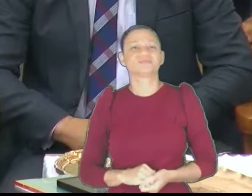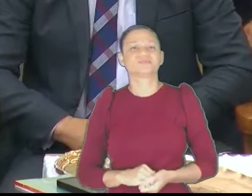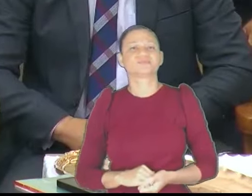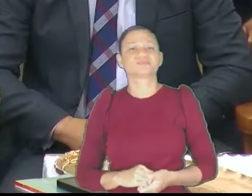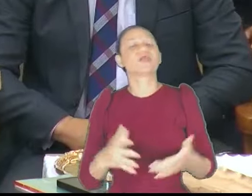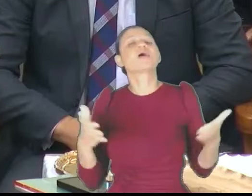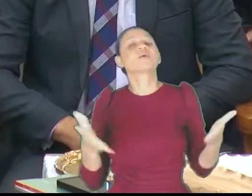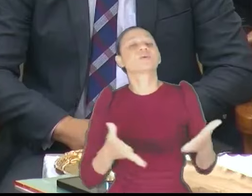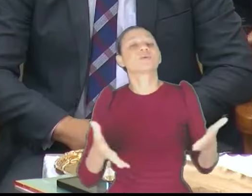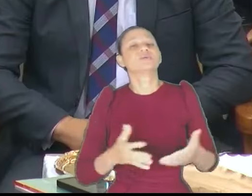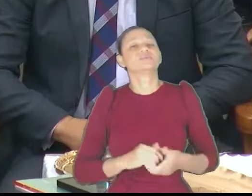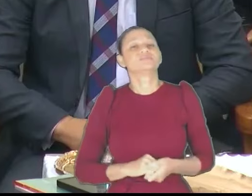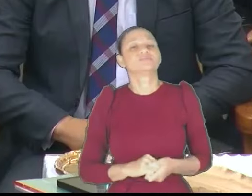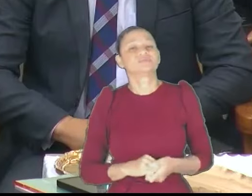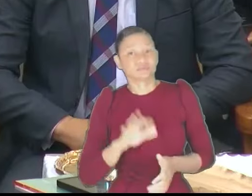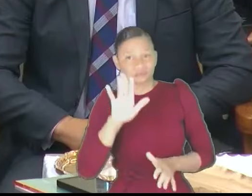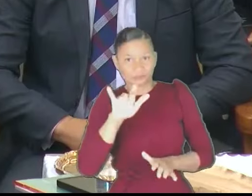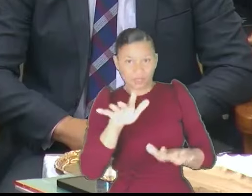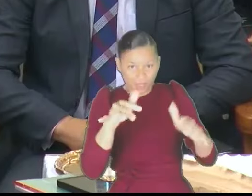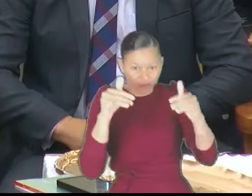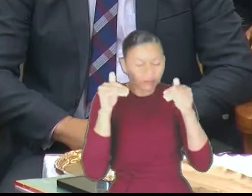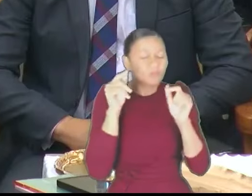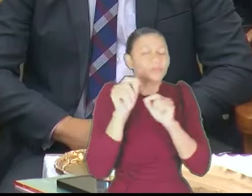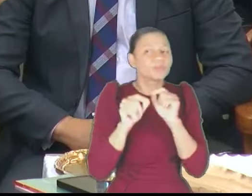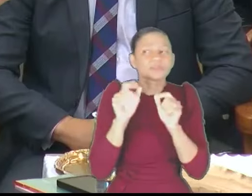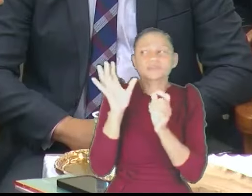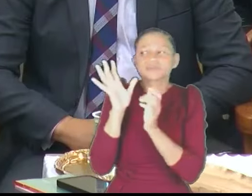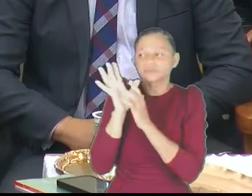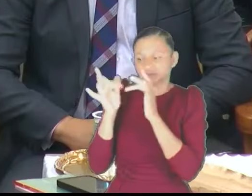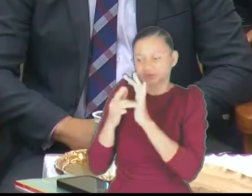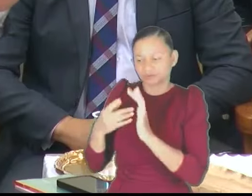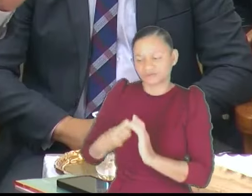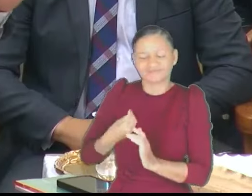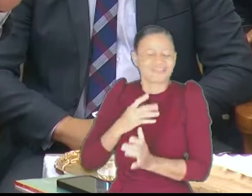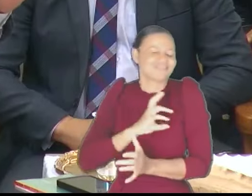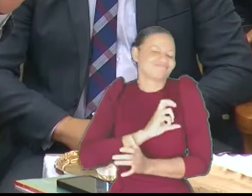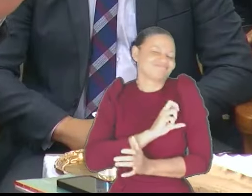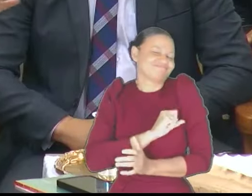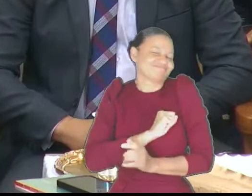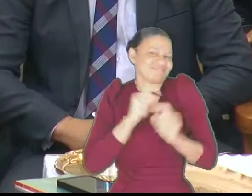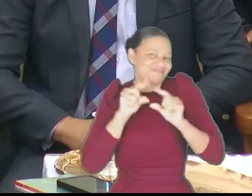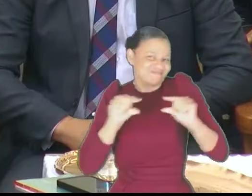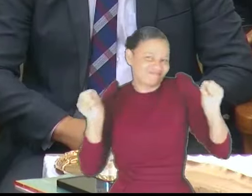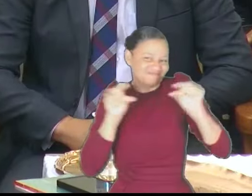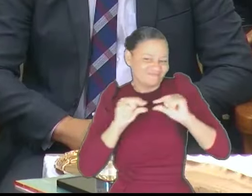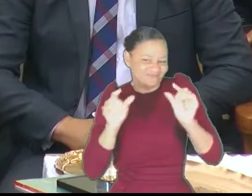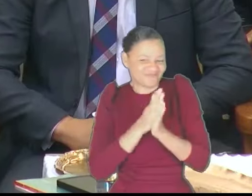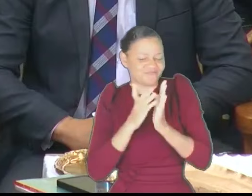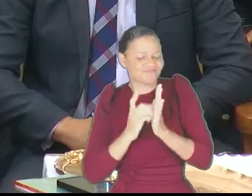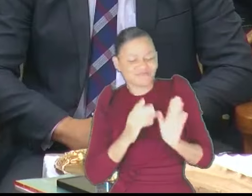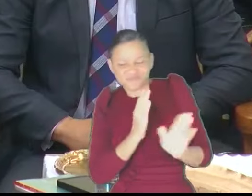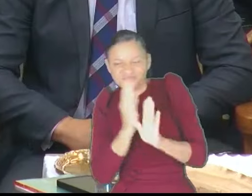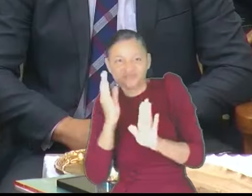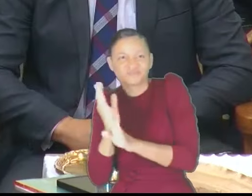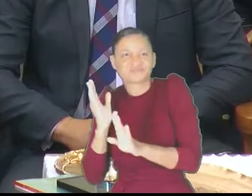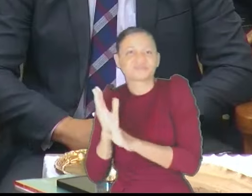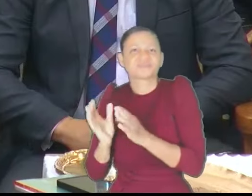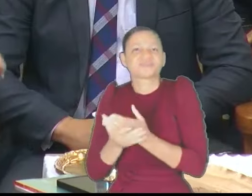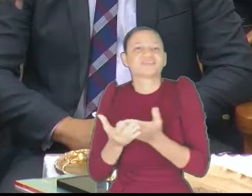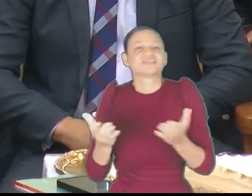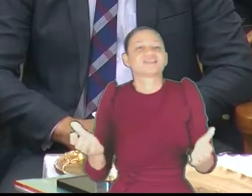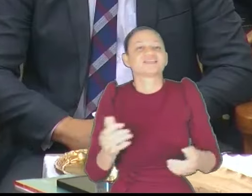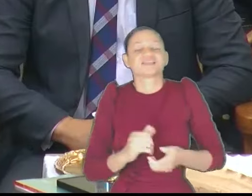Agora, escute isso, se ele está, eu amo essa expressão na Bíblia, com muita frequência a gente encontra a seguinte expressão: